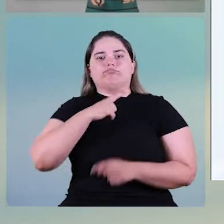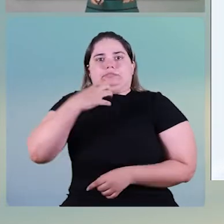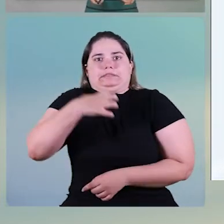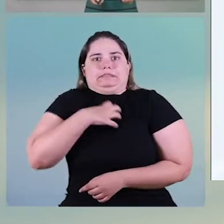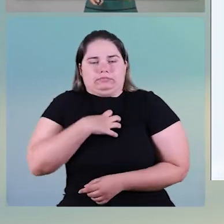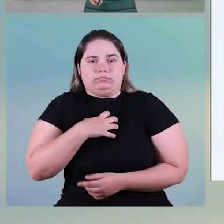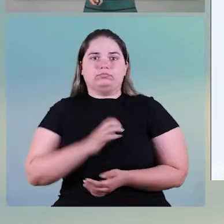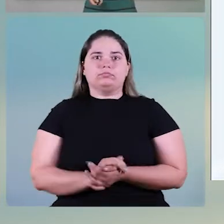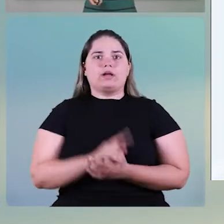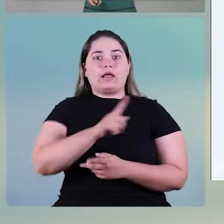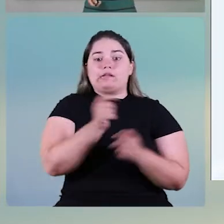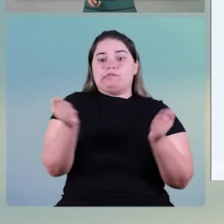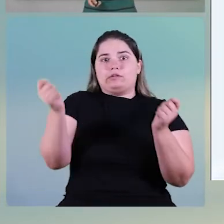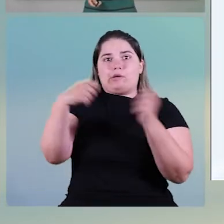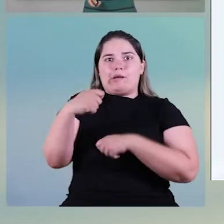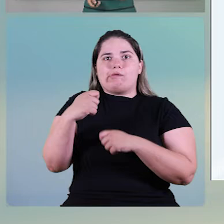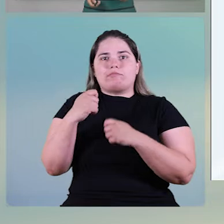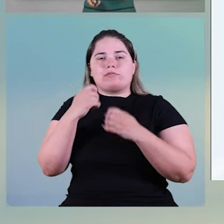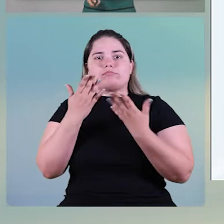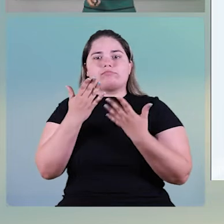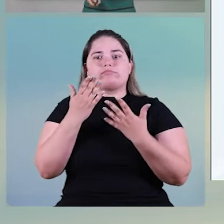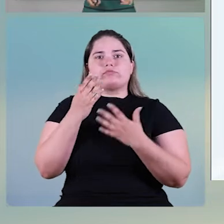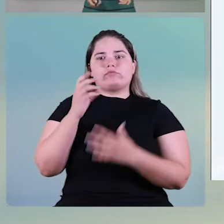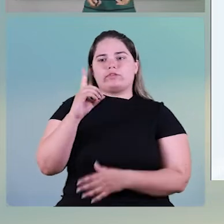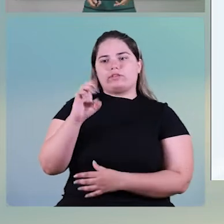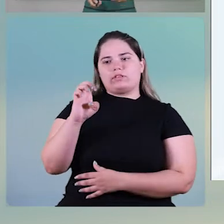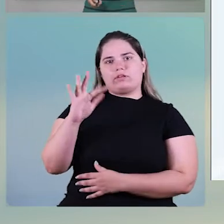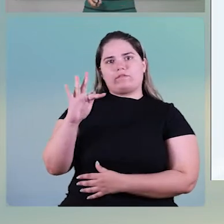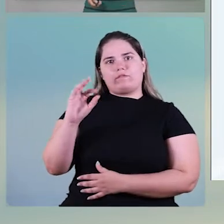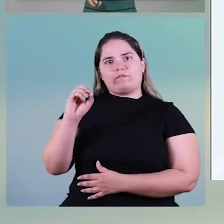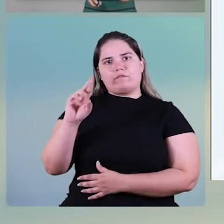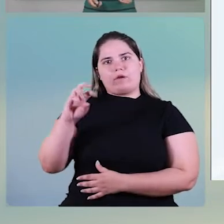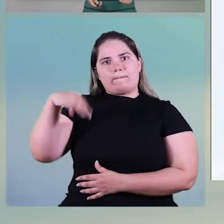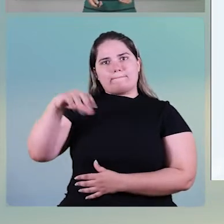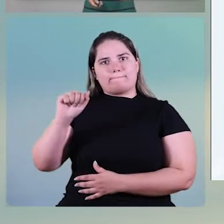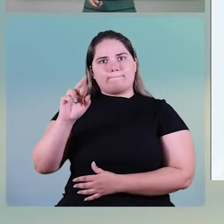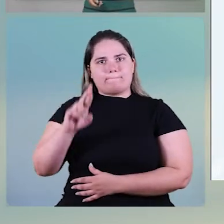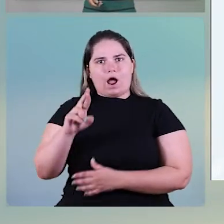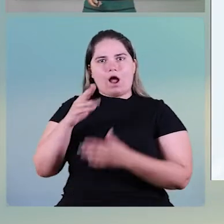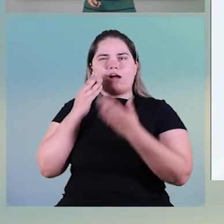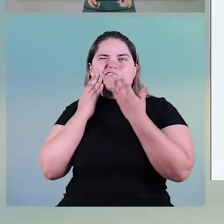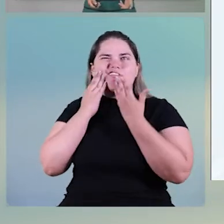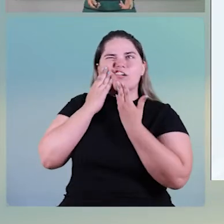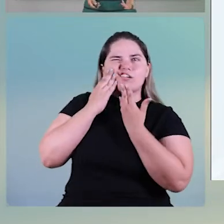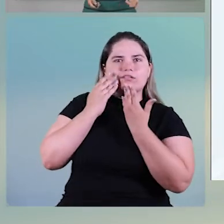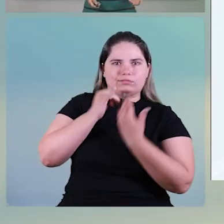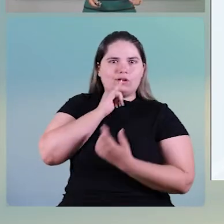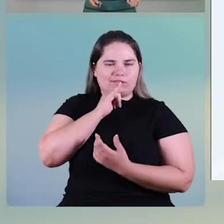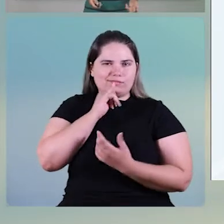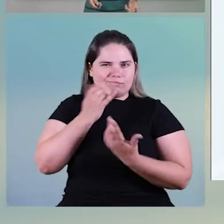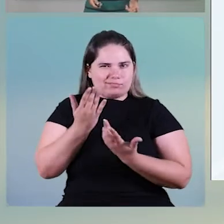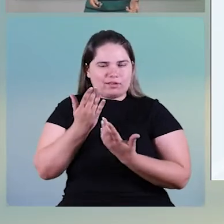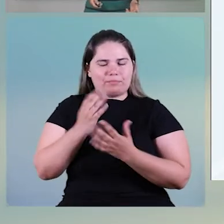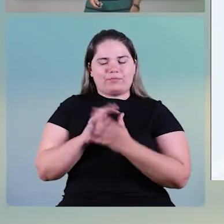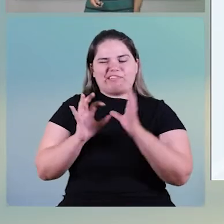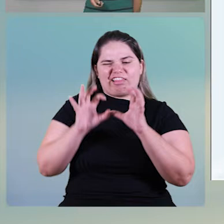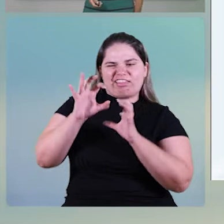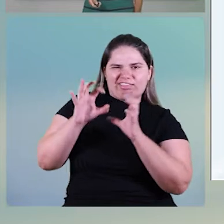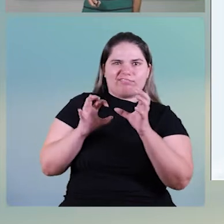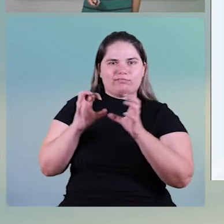capacidade de deformar e ou modificar a velocidade dos